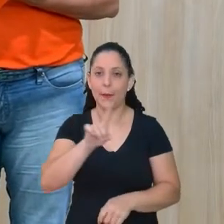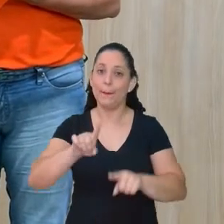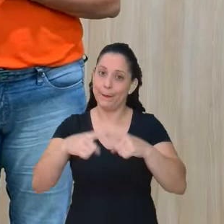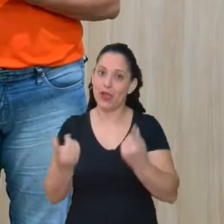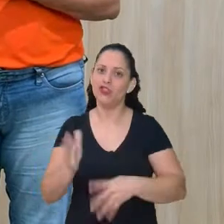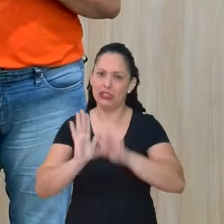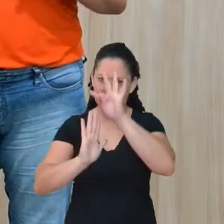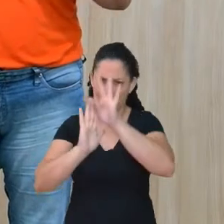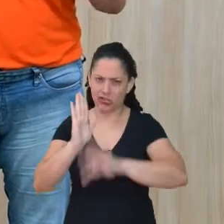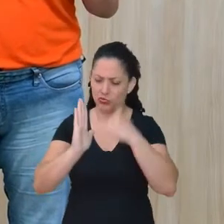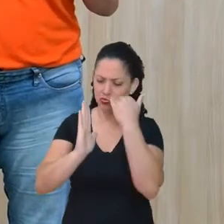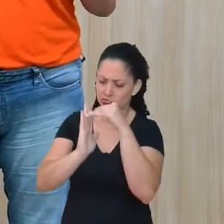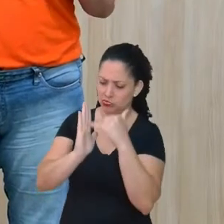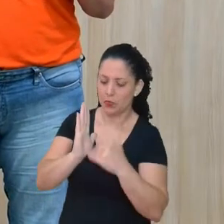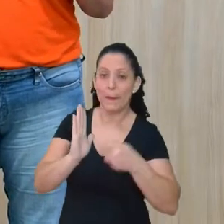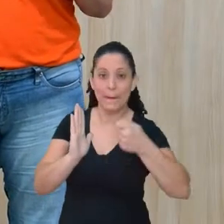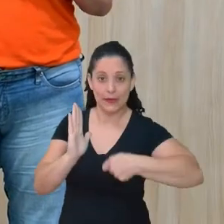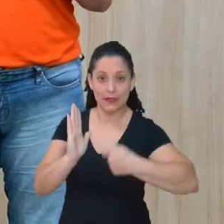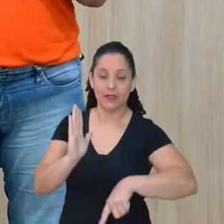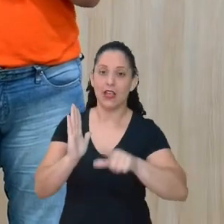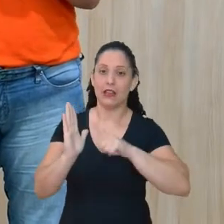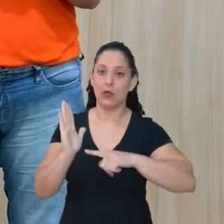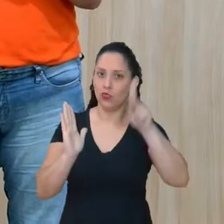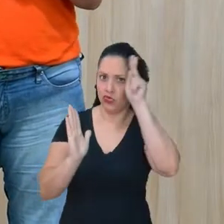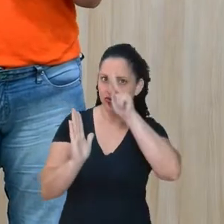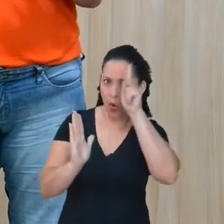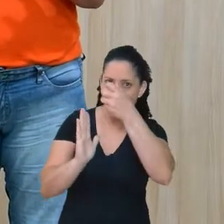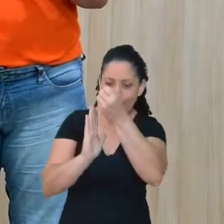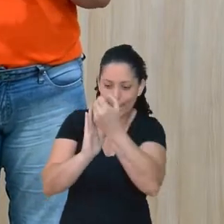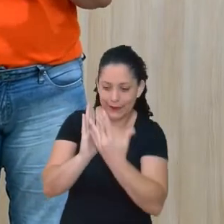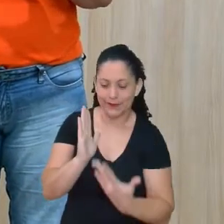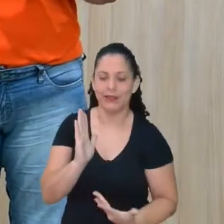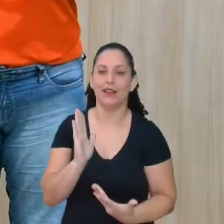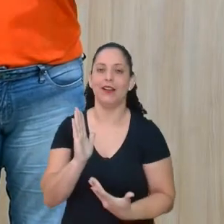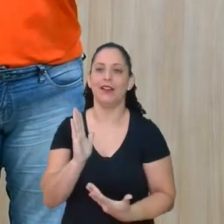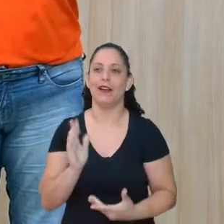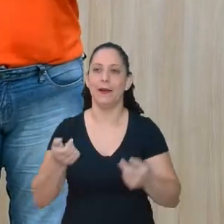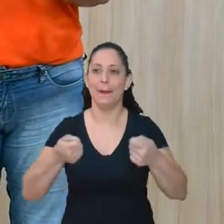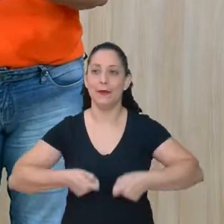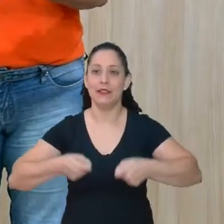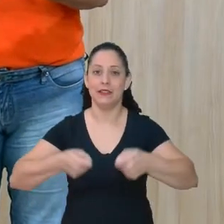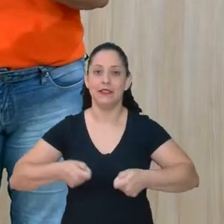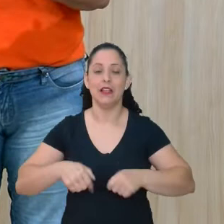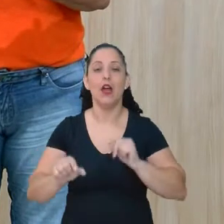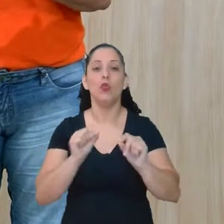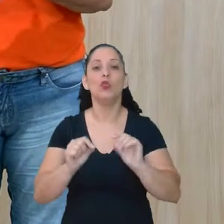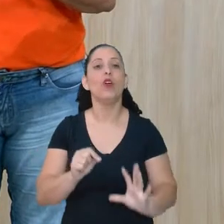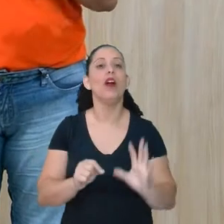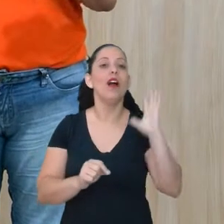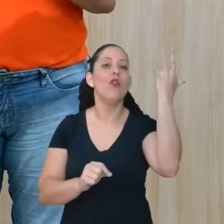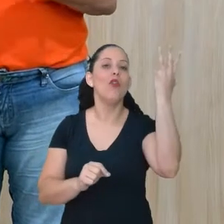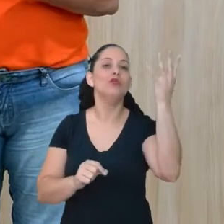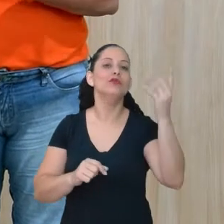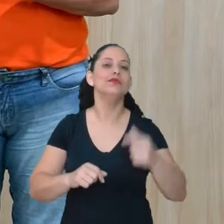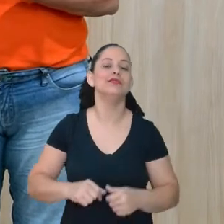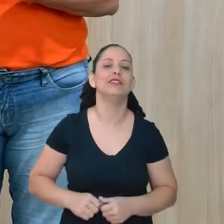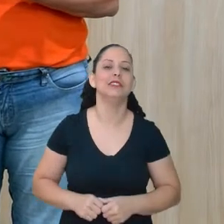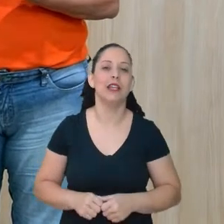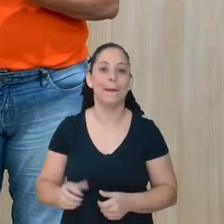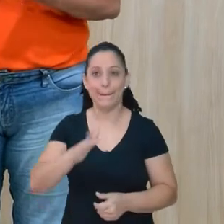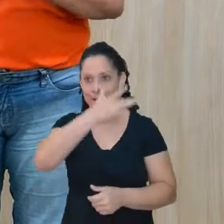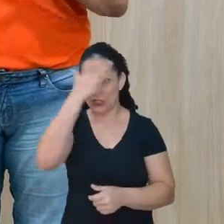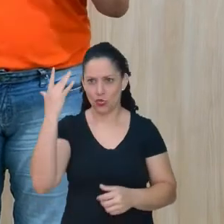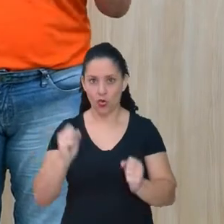existe, tá? Tem que ter um texto, tem que ter uma história, tem que ter alguma coisa que aconteça ali. Tem que ter